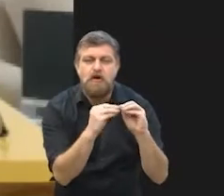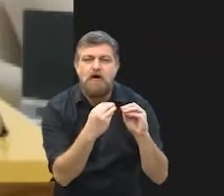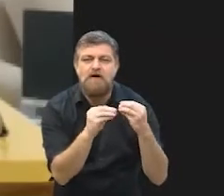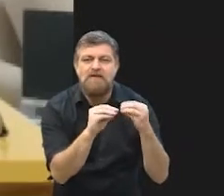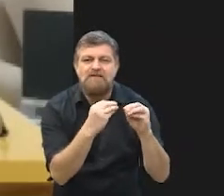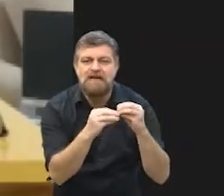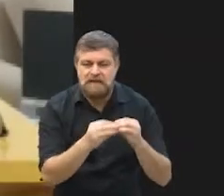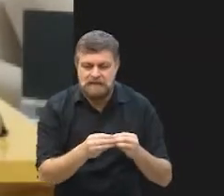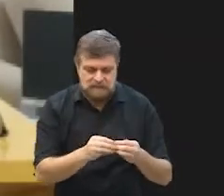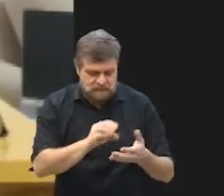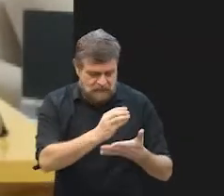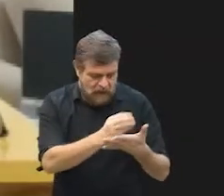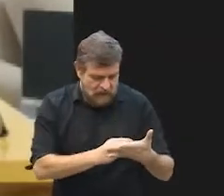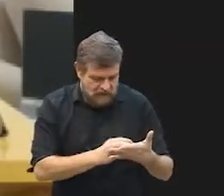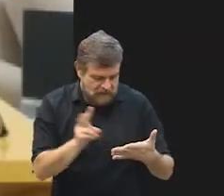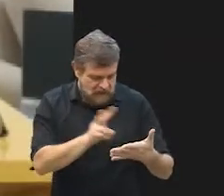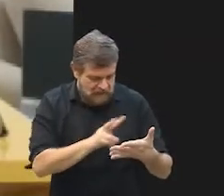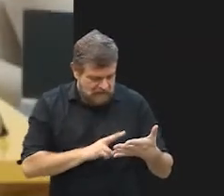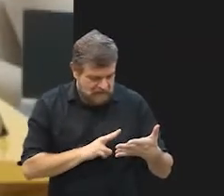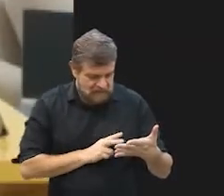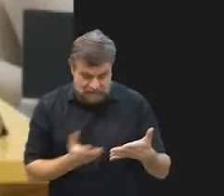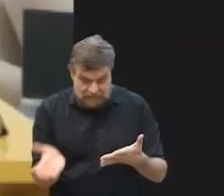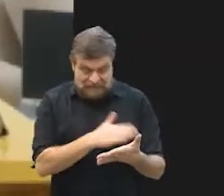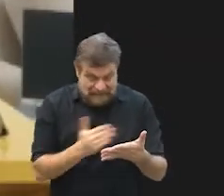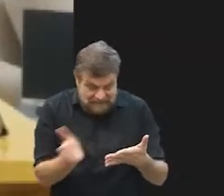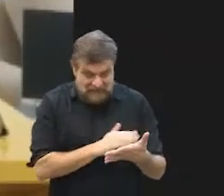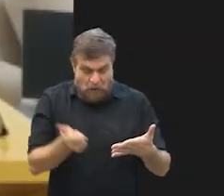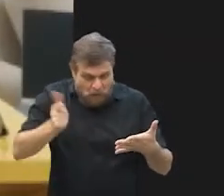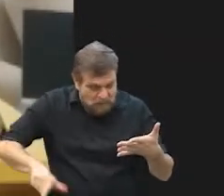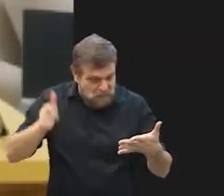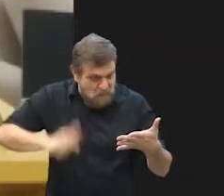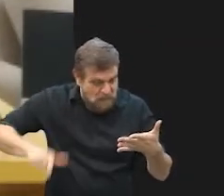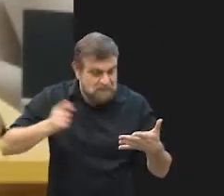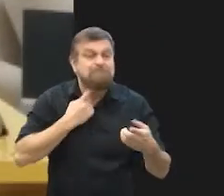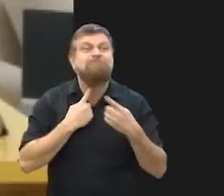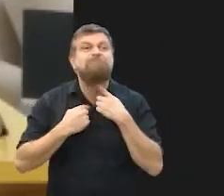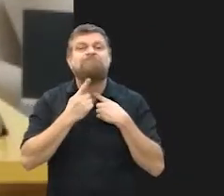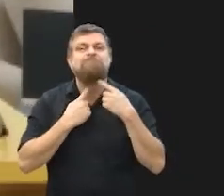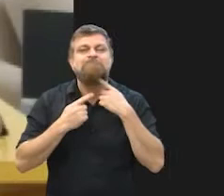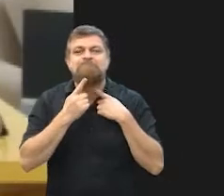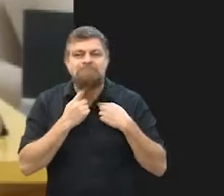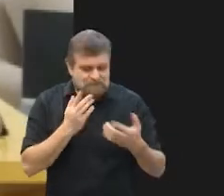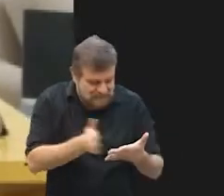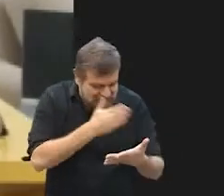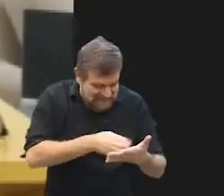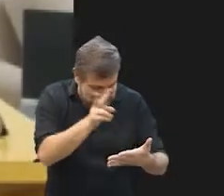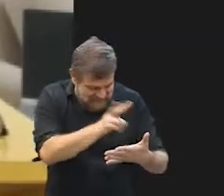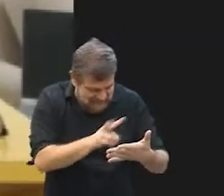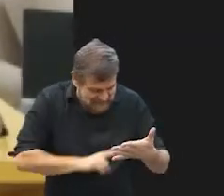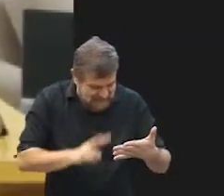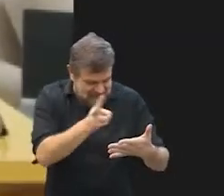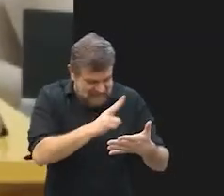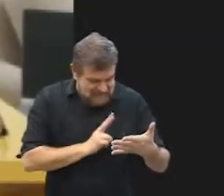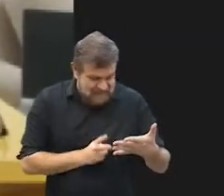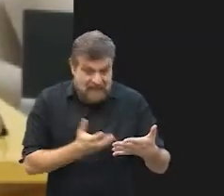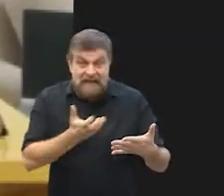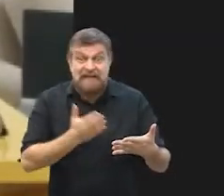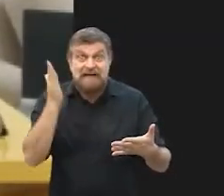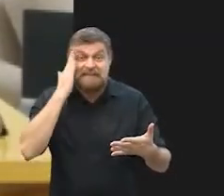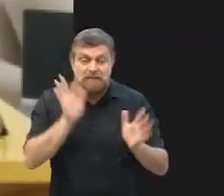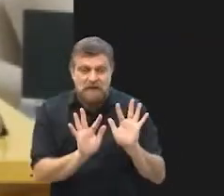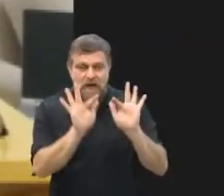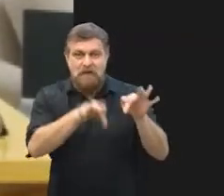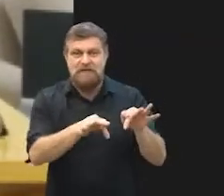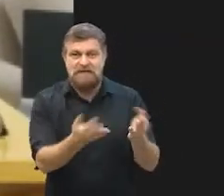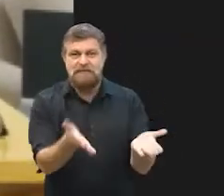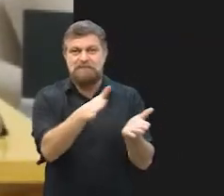de ler o capítulo, mas aí acabava de um modo que dava vontade de continuar lendo o próximo para chegar logo a esse mistério,